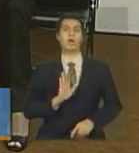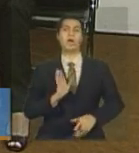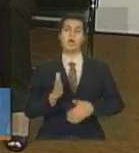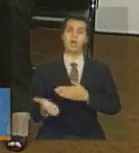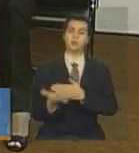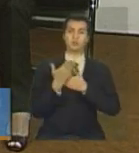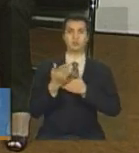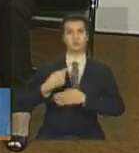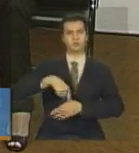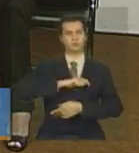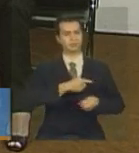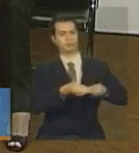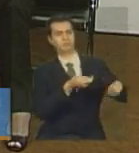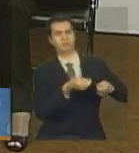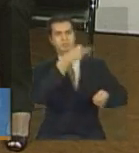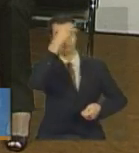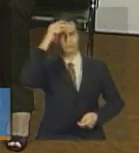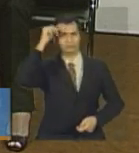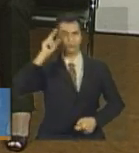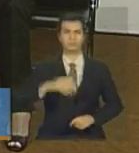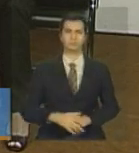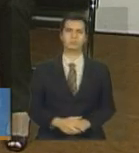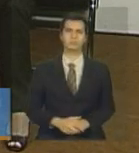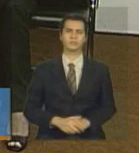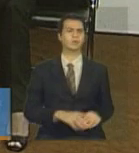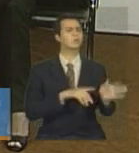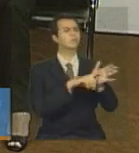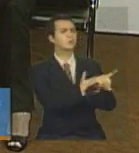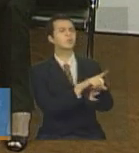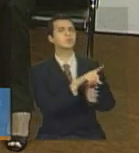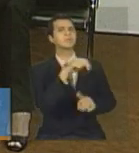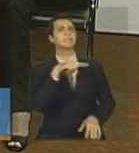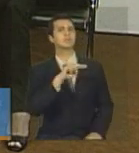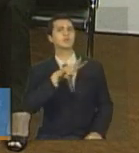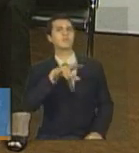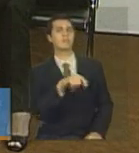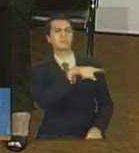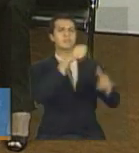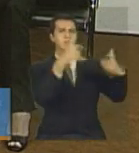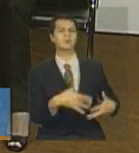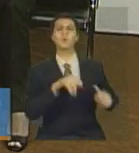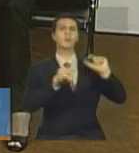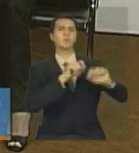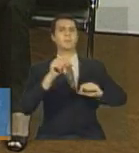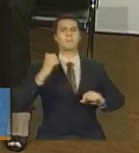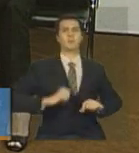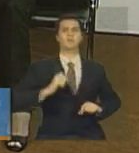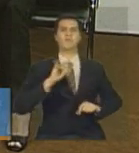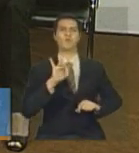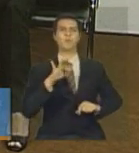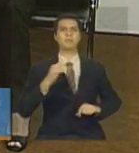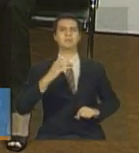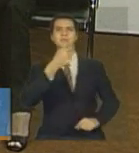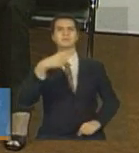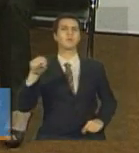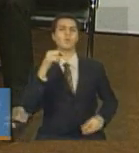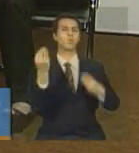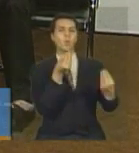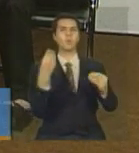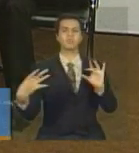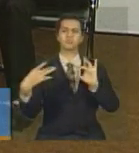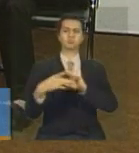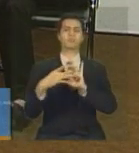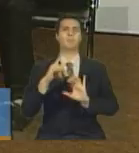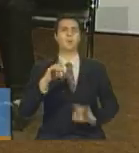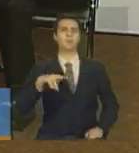prefeituras. Nilva, explica para a gente o que é o Bolsa Formação e como é que ela se articula com o Pronatec. Então, o grande objetivo